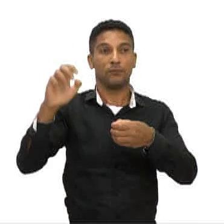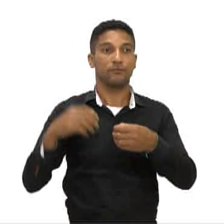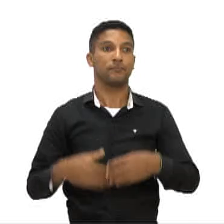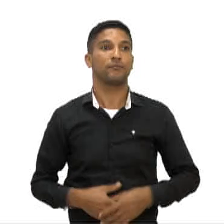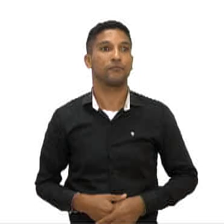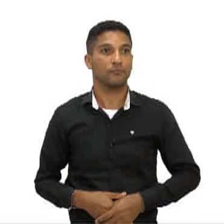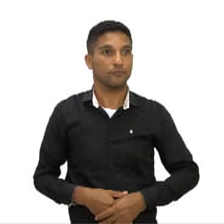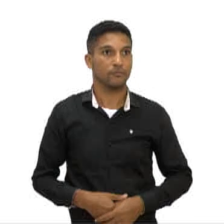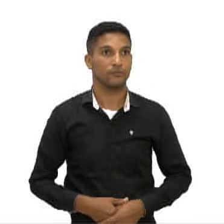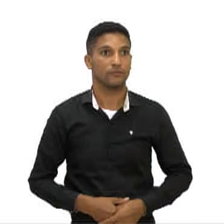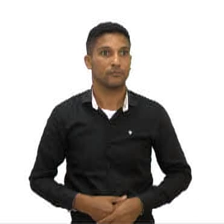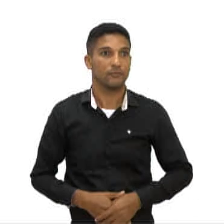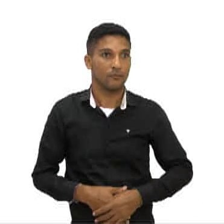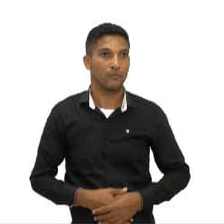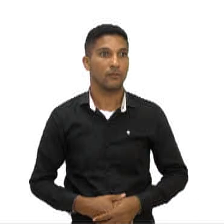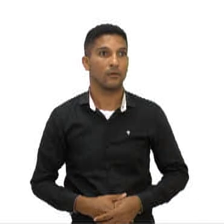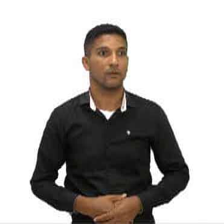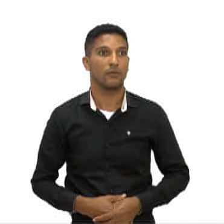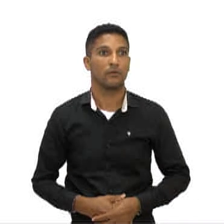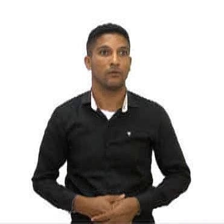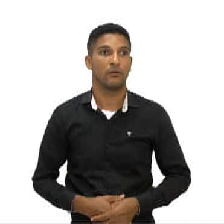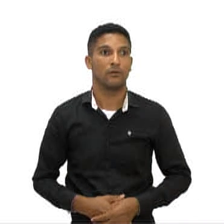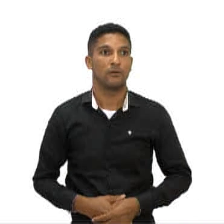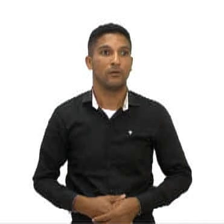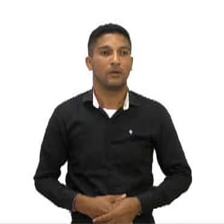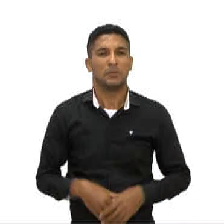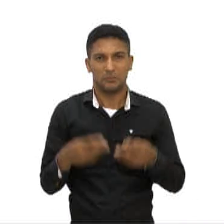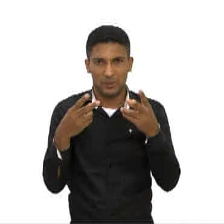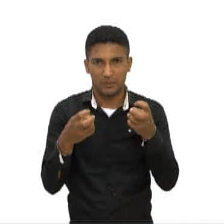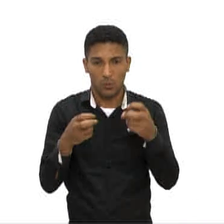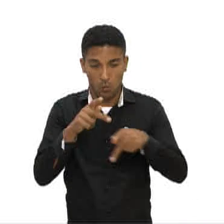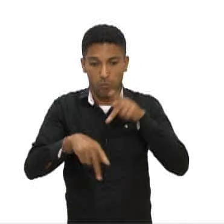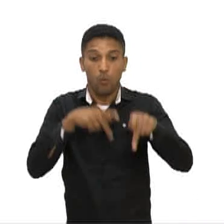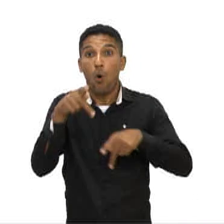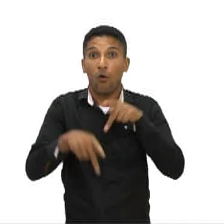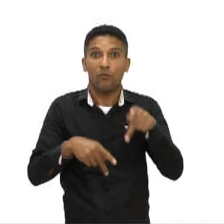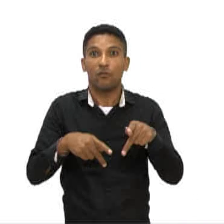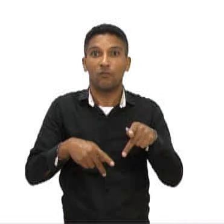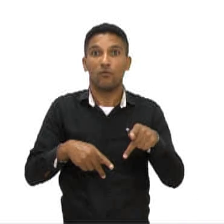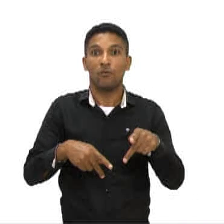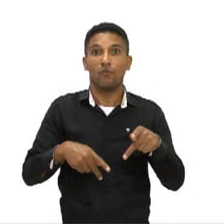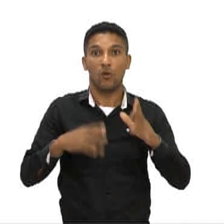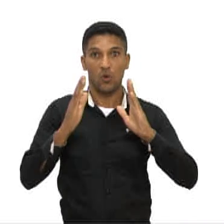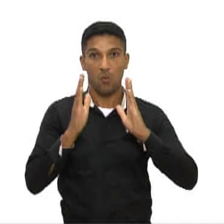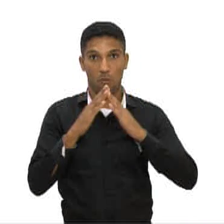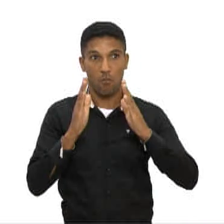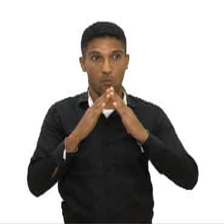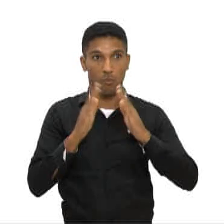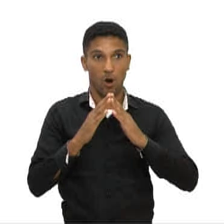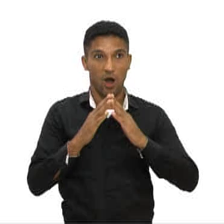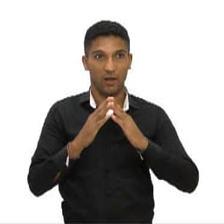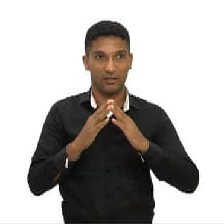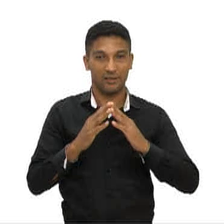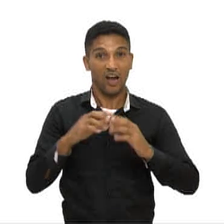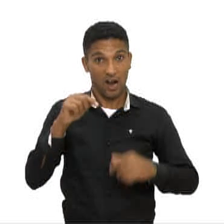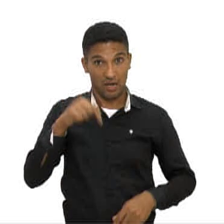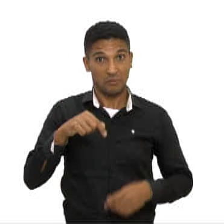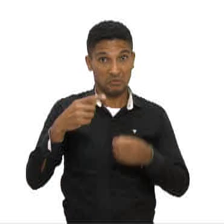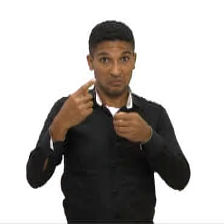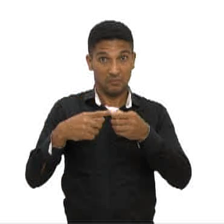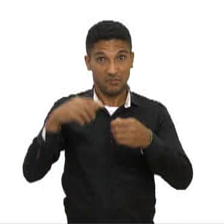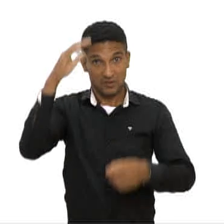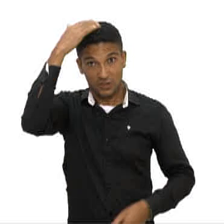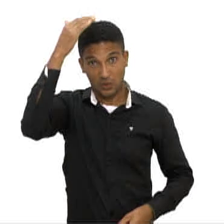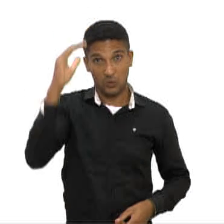claro ali o desenvolvimento dessa população e dessa região do nosso país. Olha, muitos prédios, né?